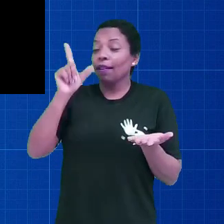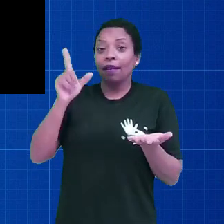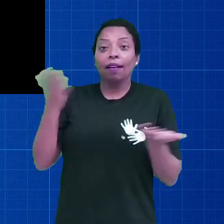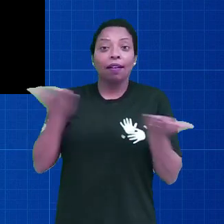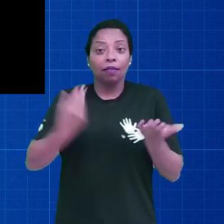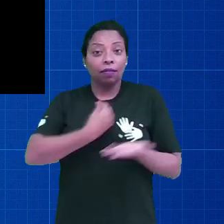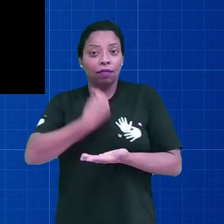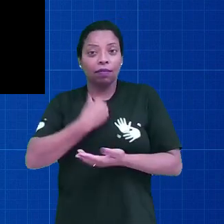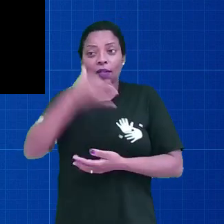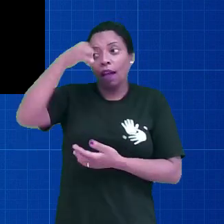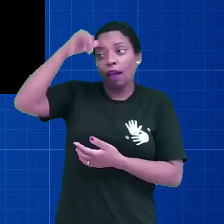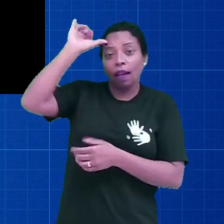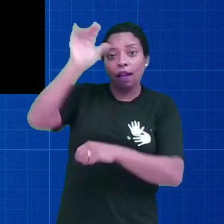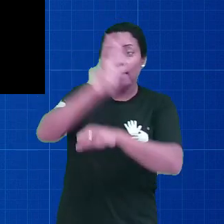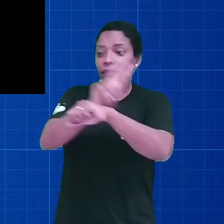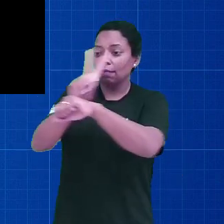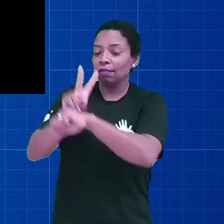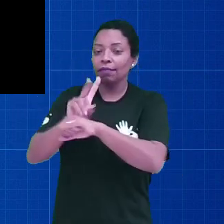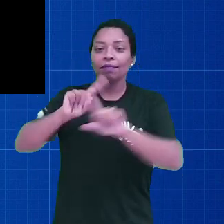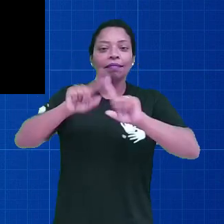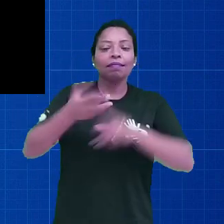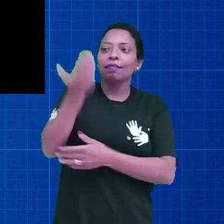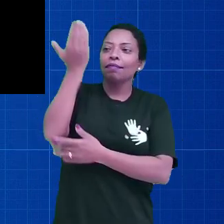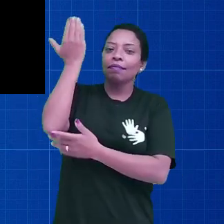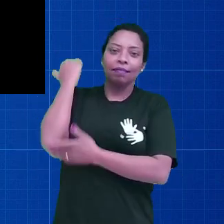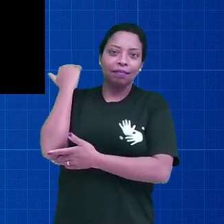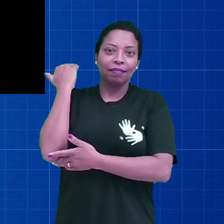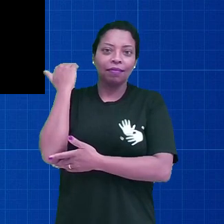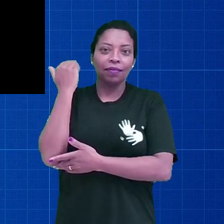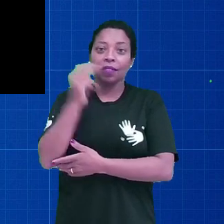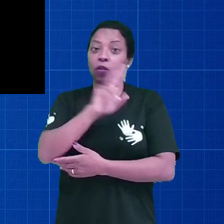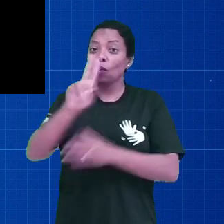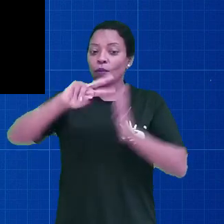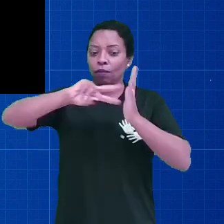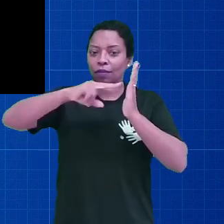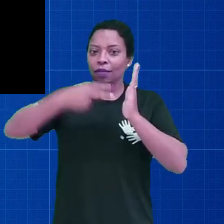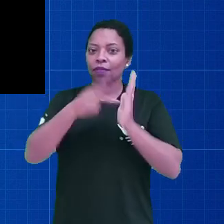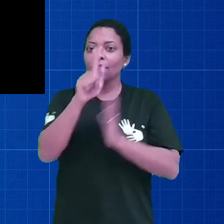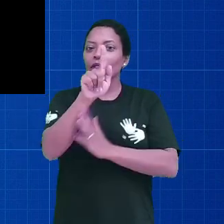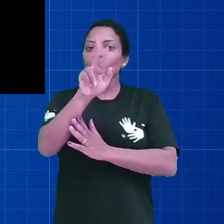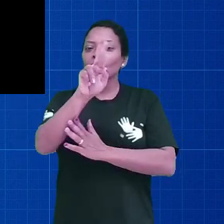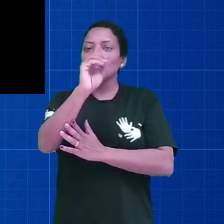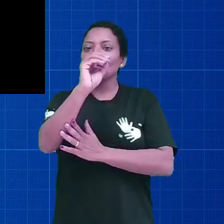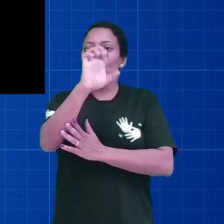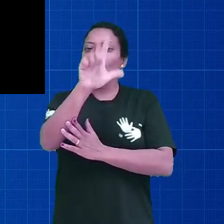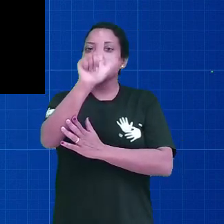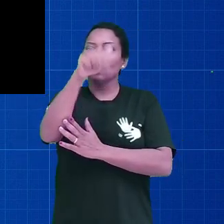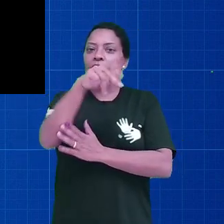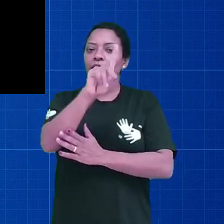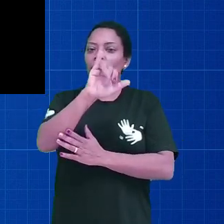gado, né? Mas notem que no passado, e a origem da palavra Groenlândia vem de